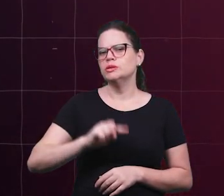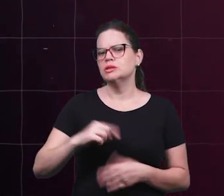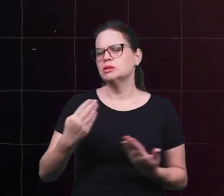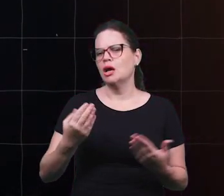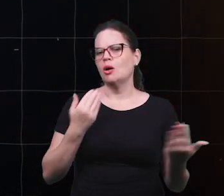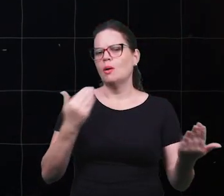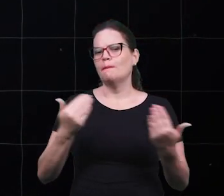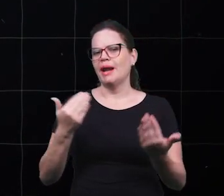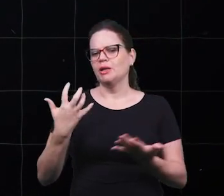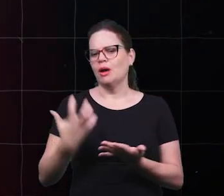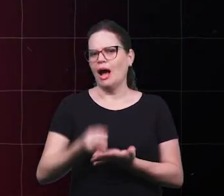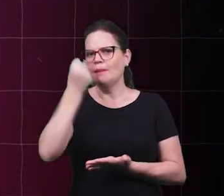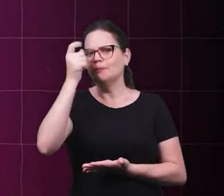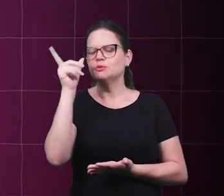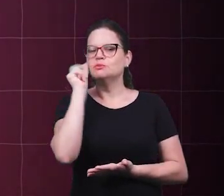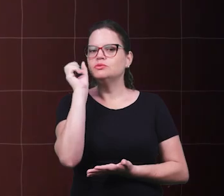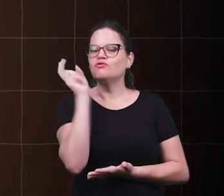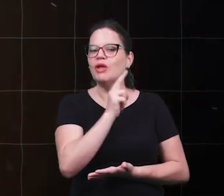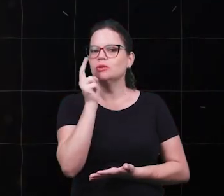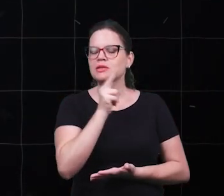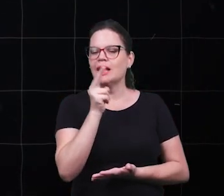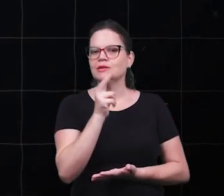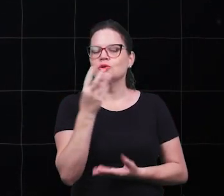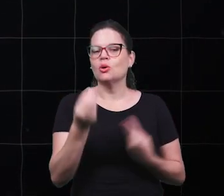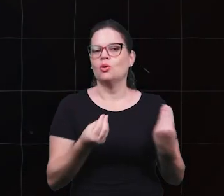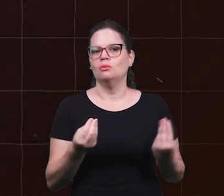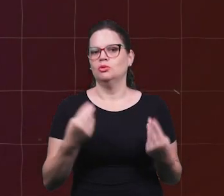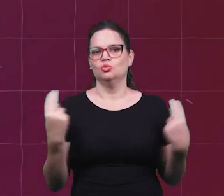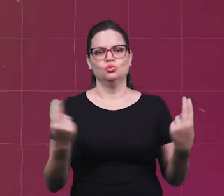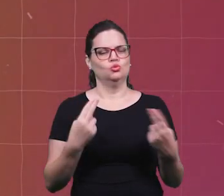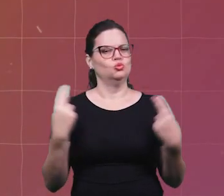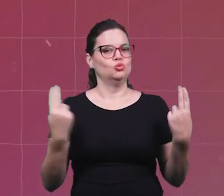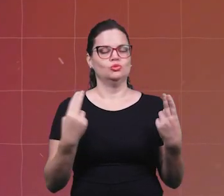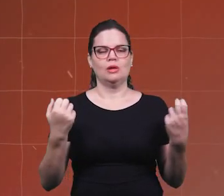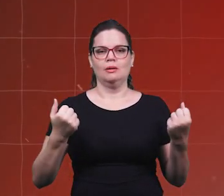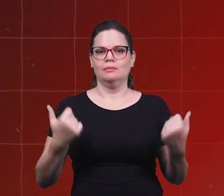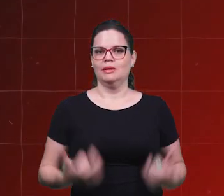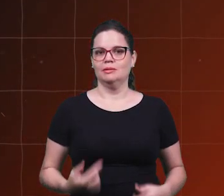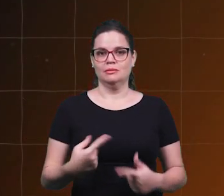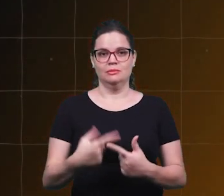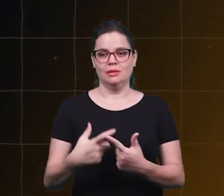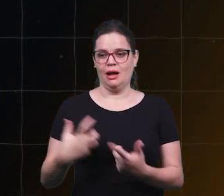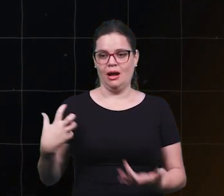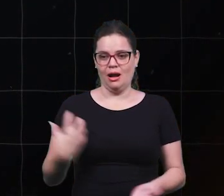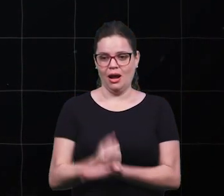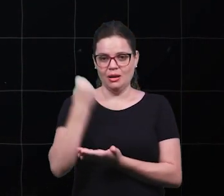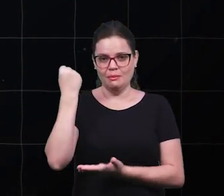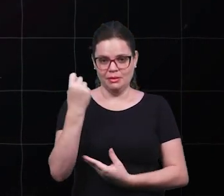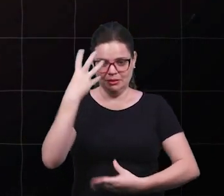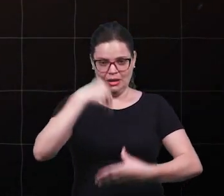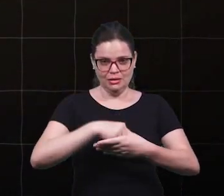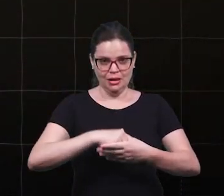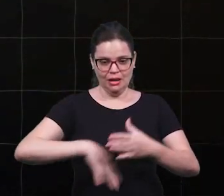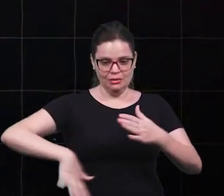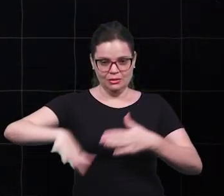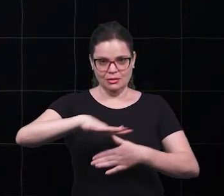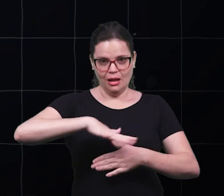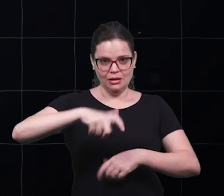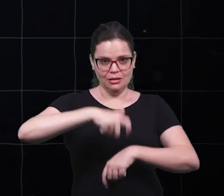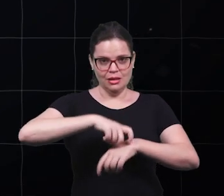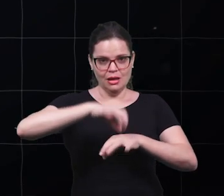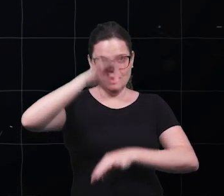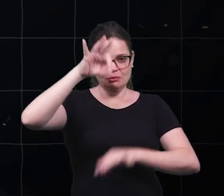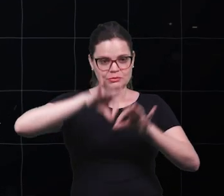arrebatamento. Não podemos mensurar isso, porque o arrebatamento está fora das medidas da obra criadora.